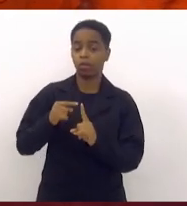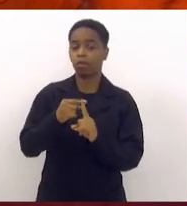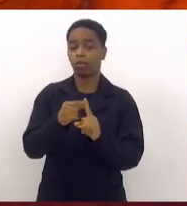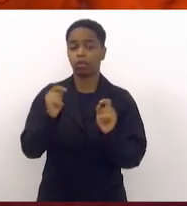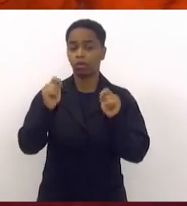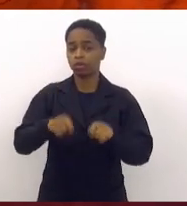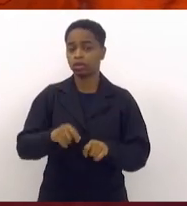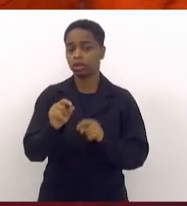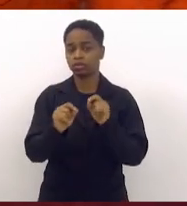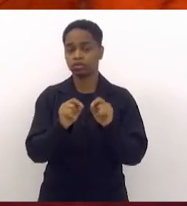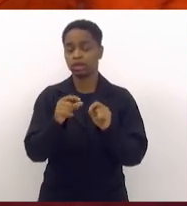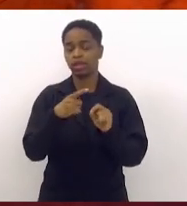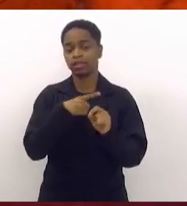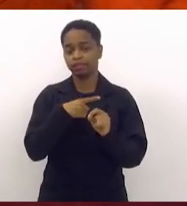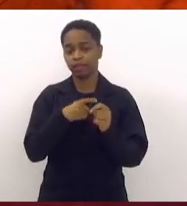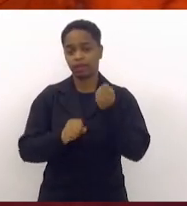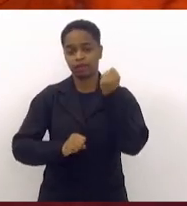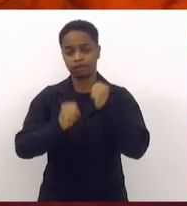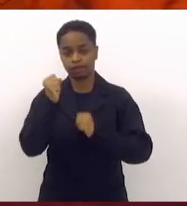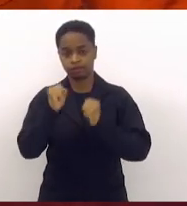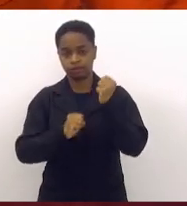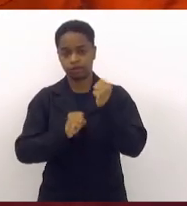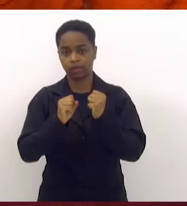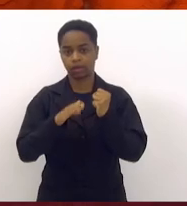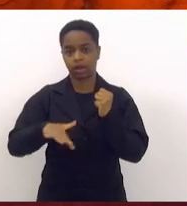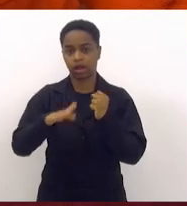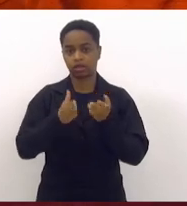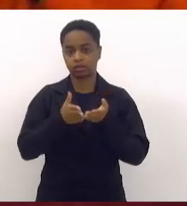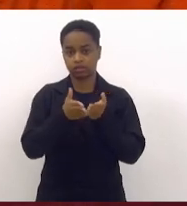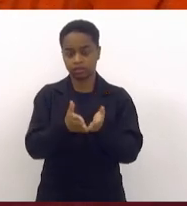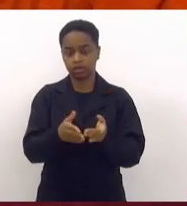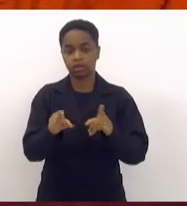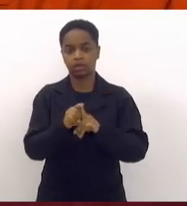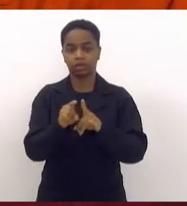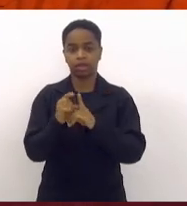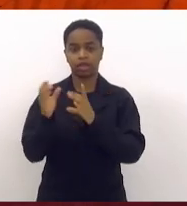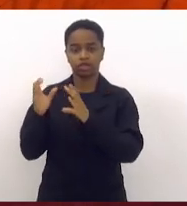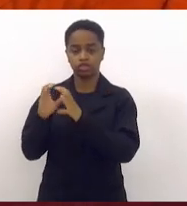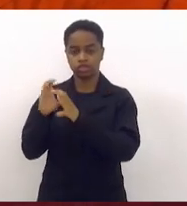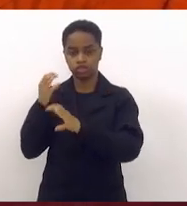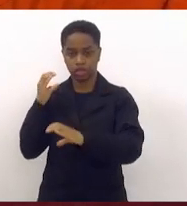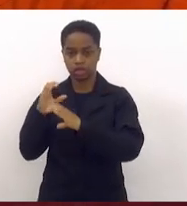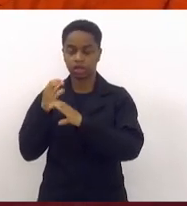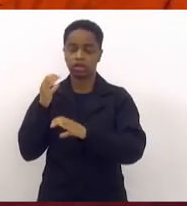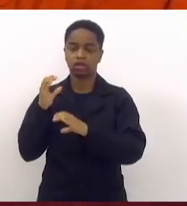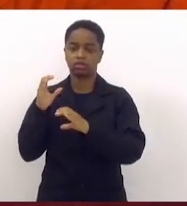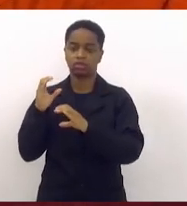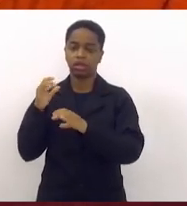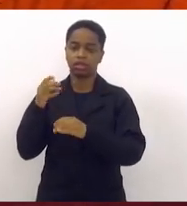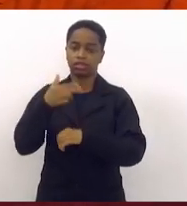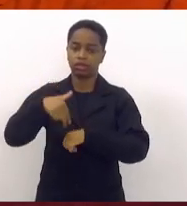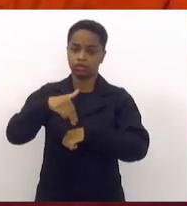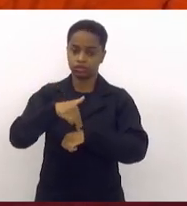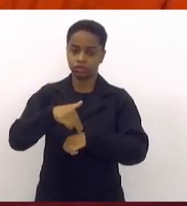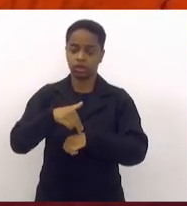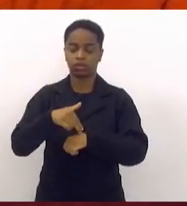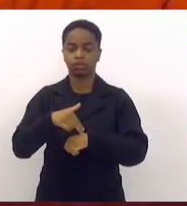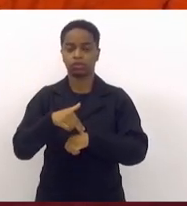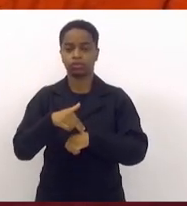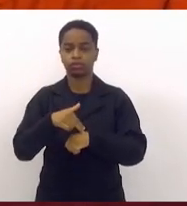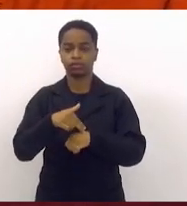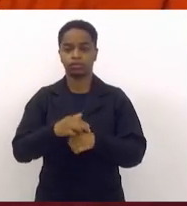uma indústria não somente naval mas a engenharia nacional e aqui estamos com o SJ com a